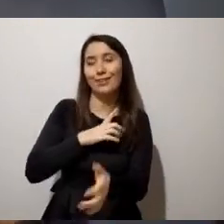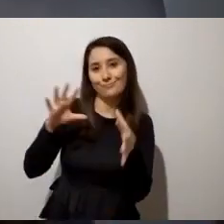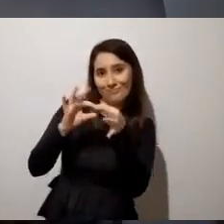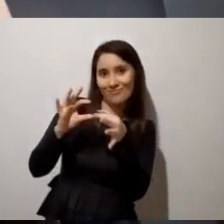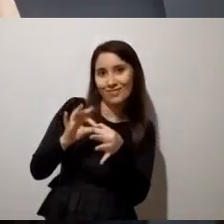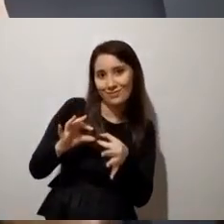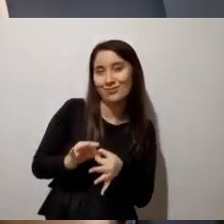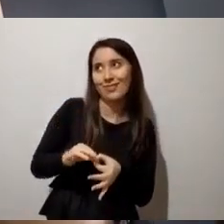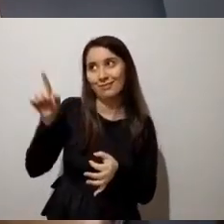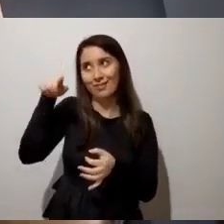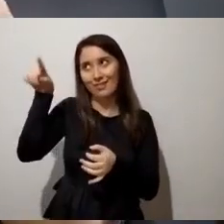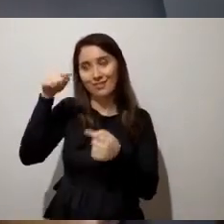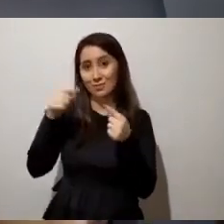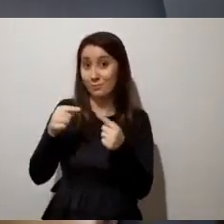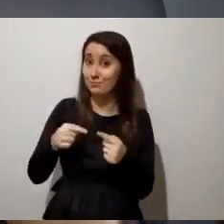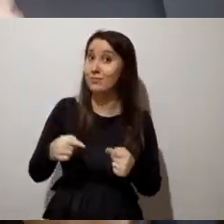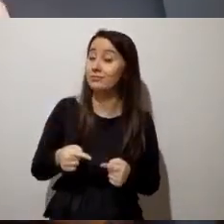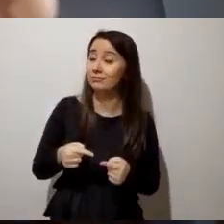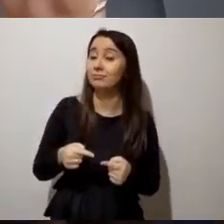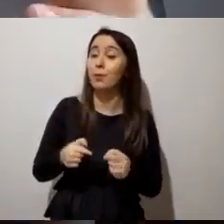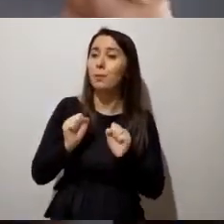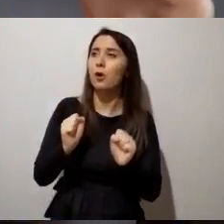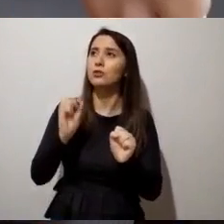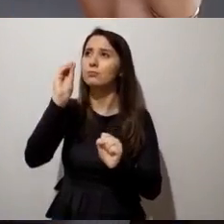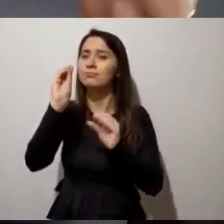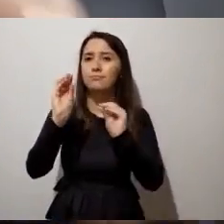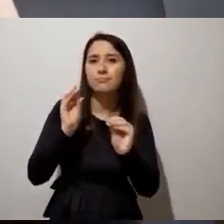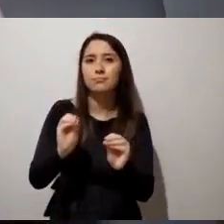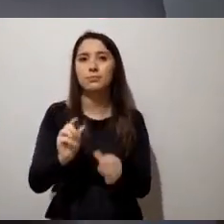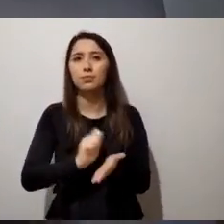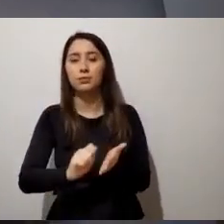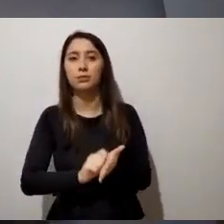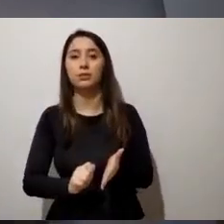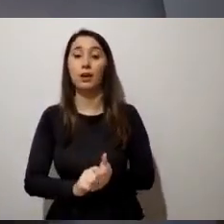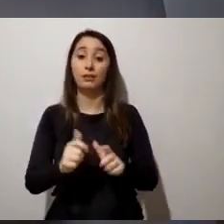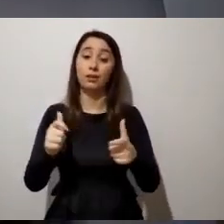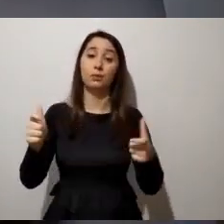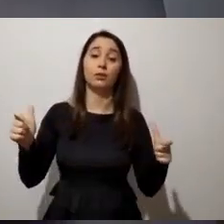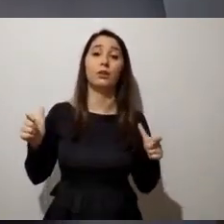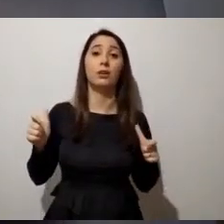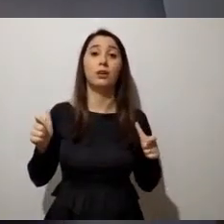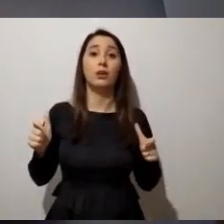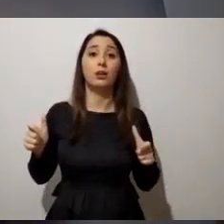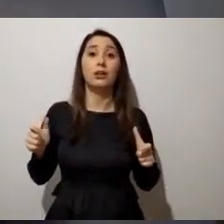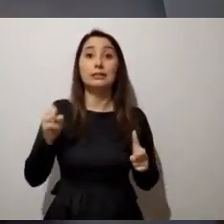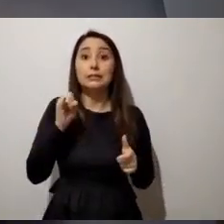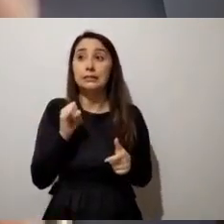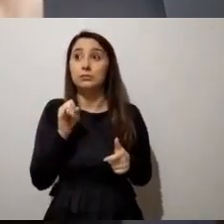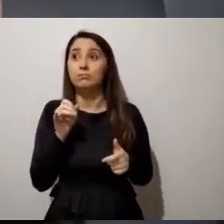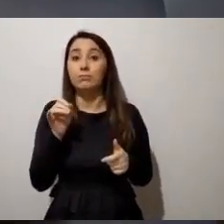daquelas principais que você percebeu, você vai aumentando ele. Quando você faz isso com uma